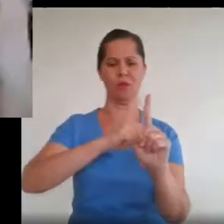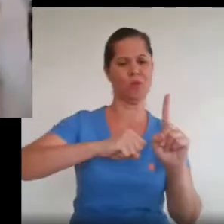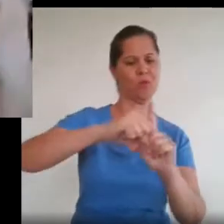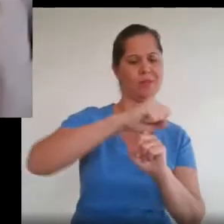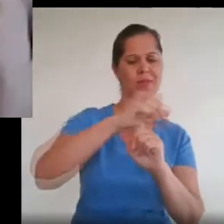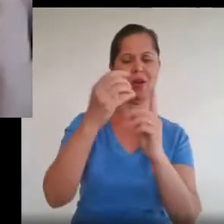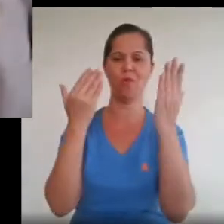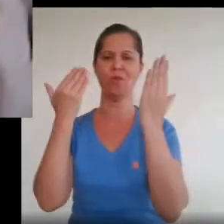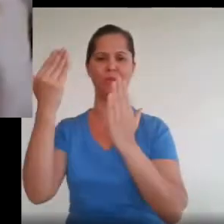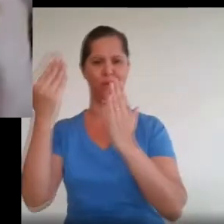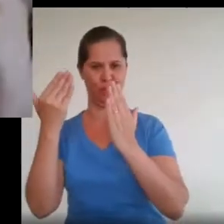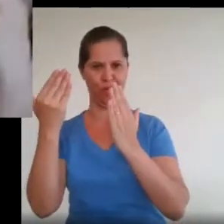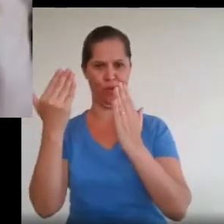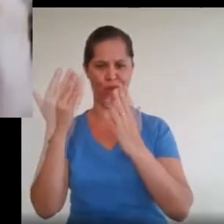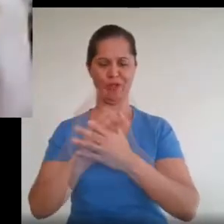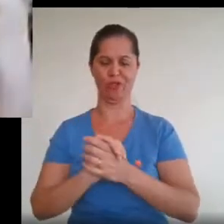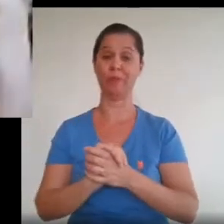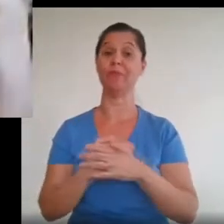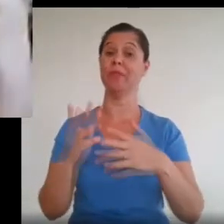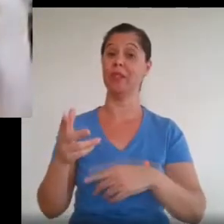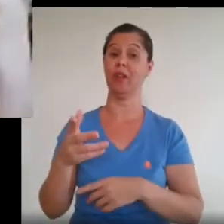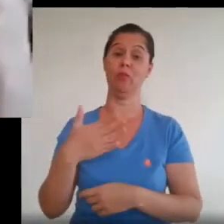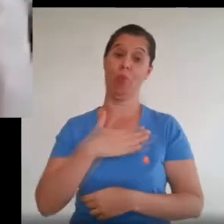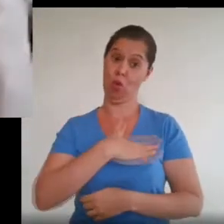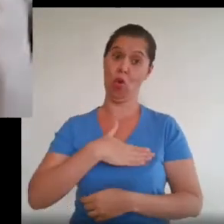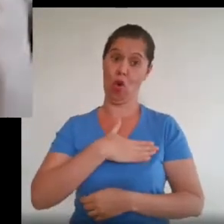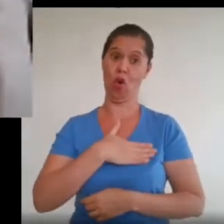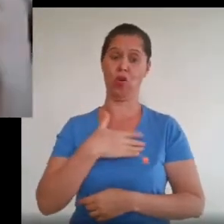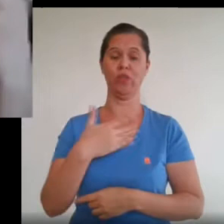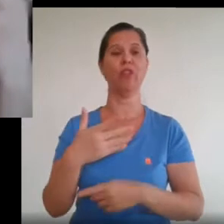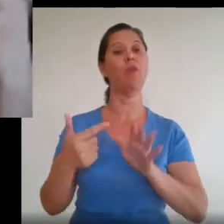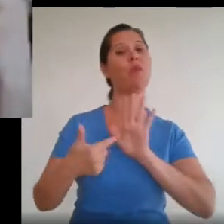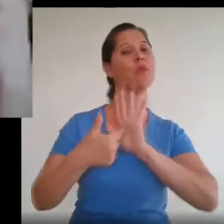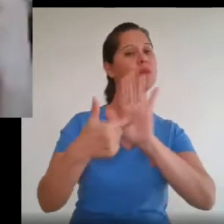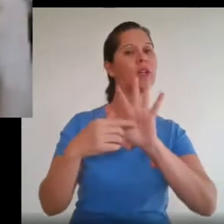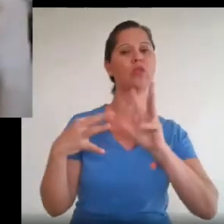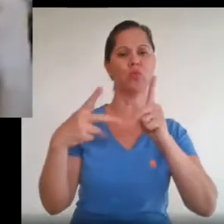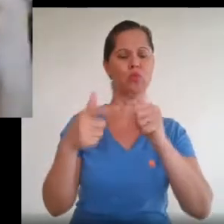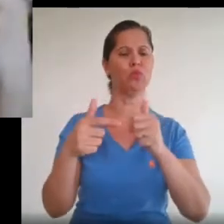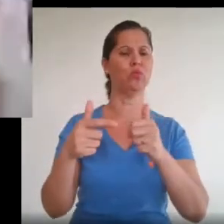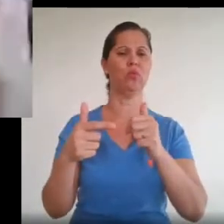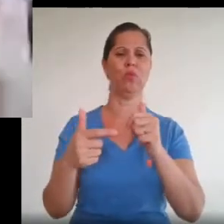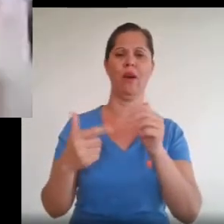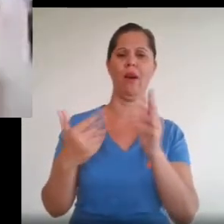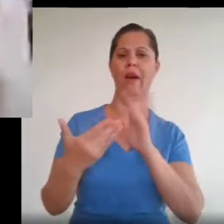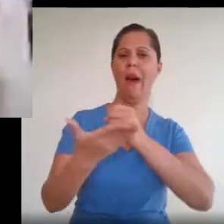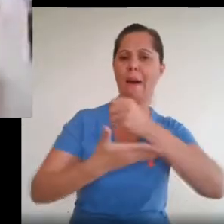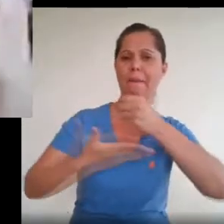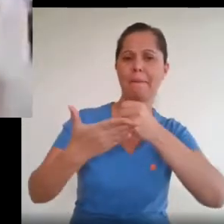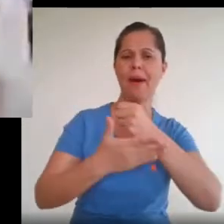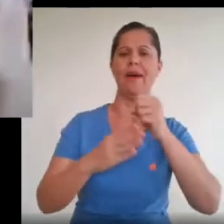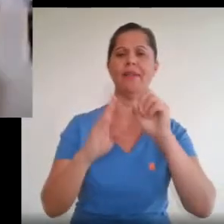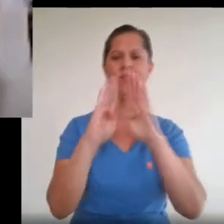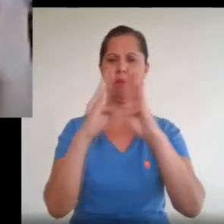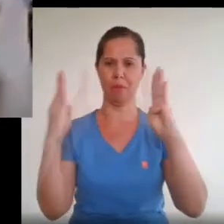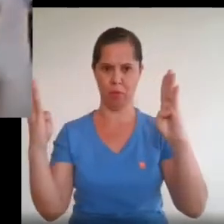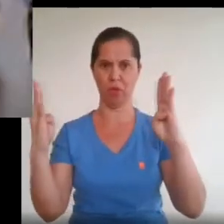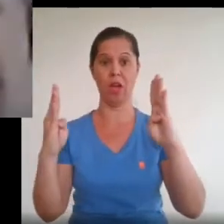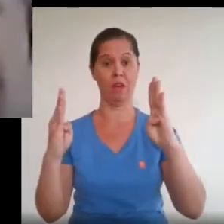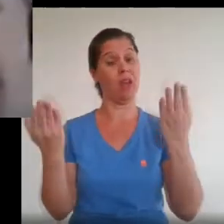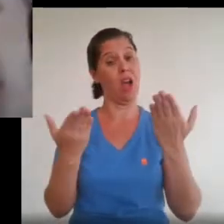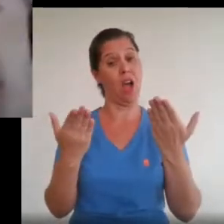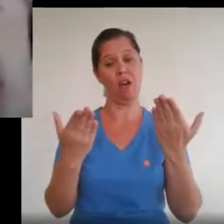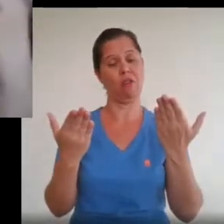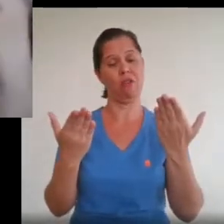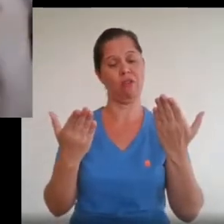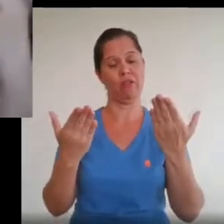para pensar isto, eu gosto muito de usar, eu vou mostrando para vocês a bibliografia, que depois eu posso enviar,